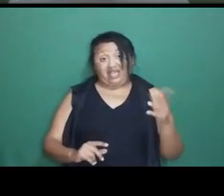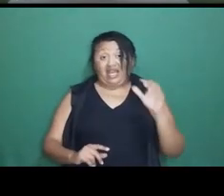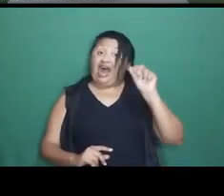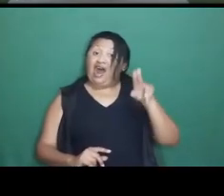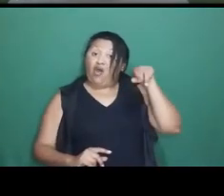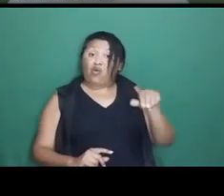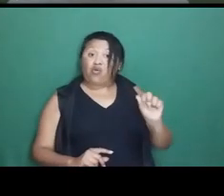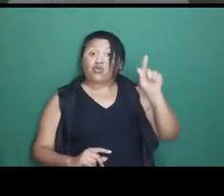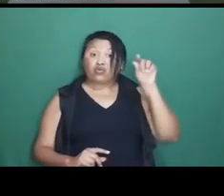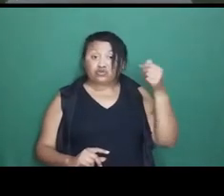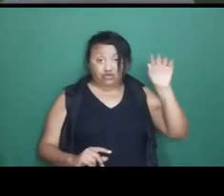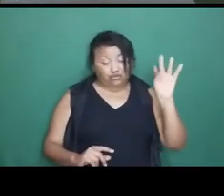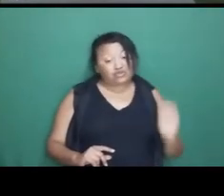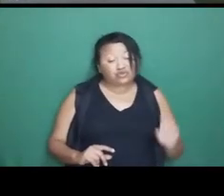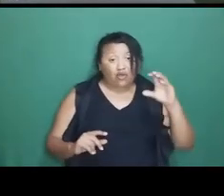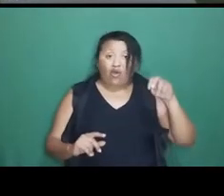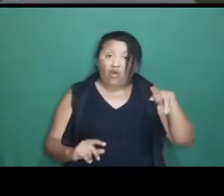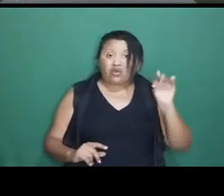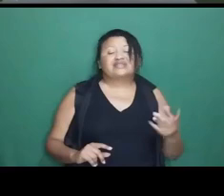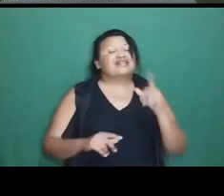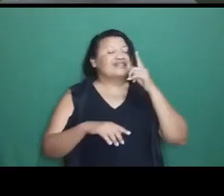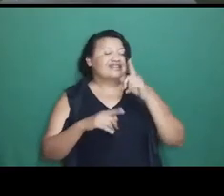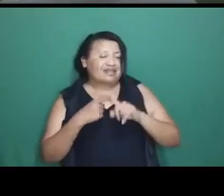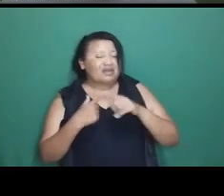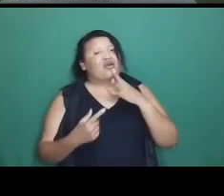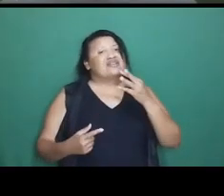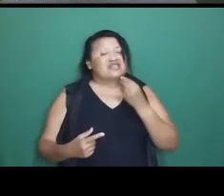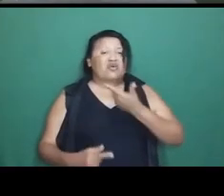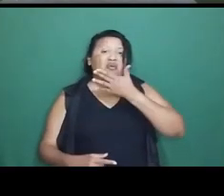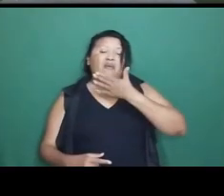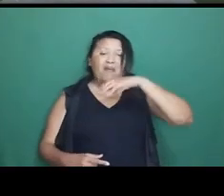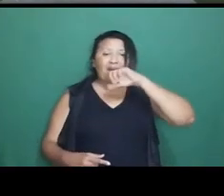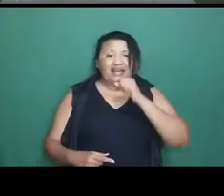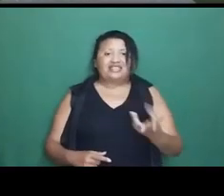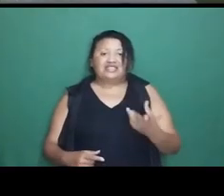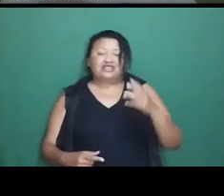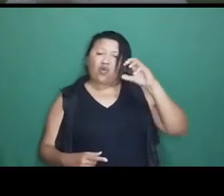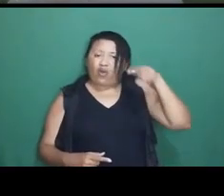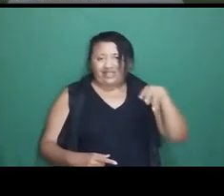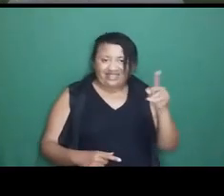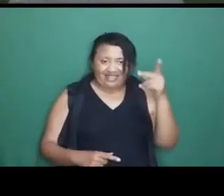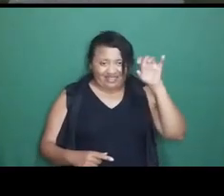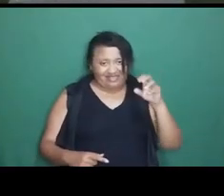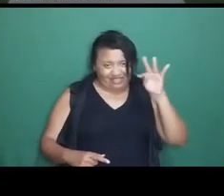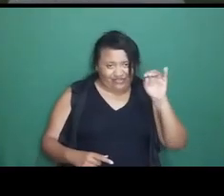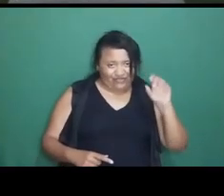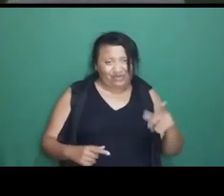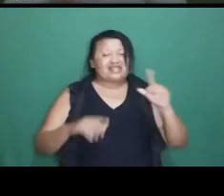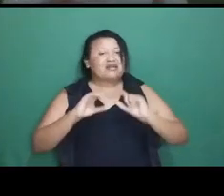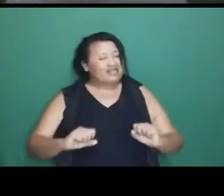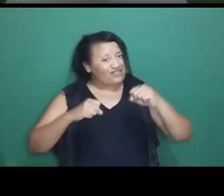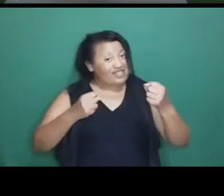conter conhecido também como pai depositivismo número 4 que defendia que a